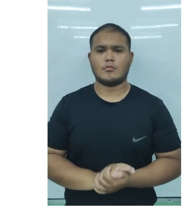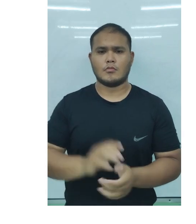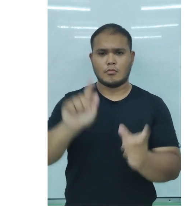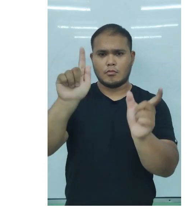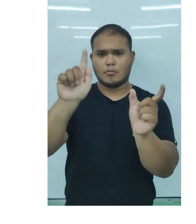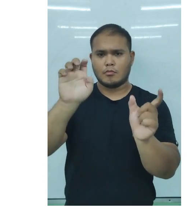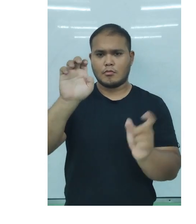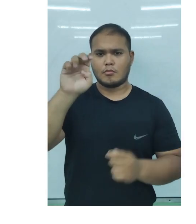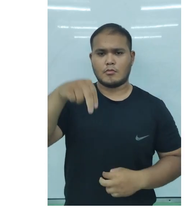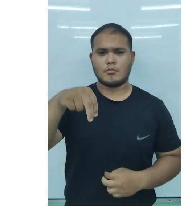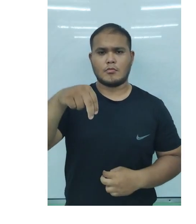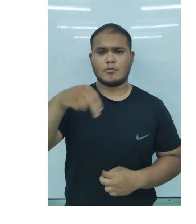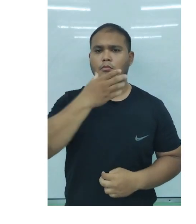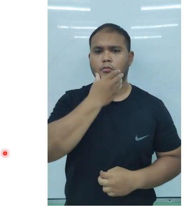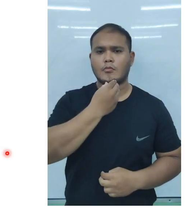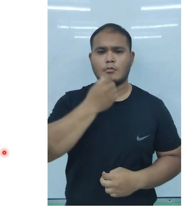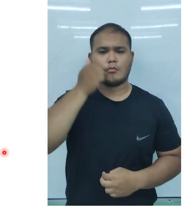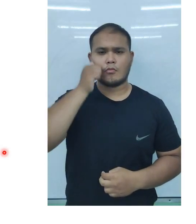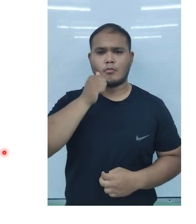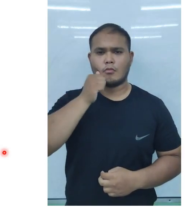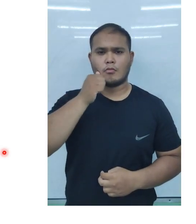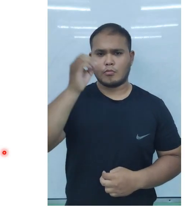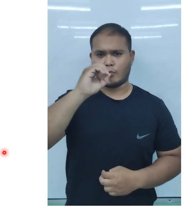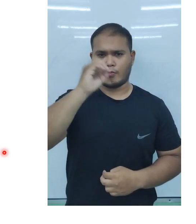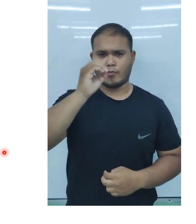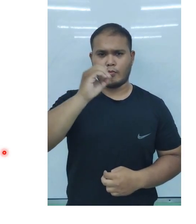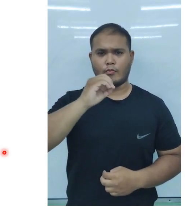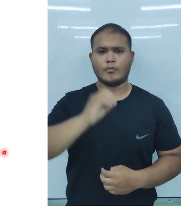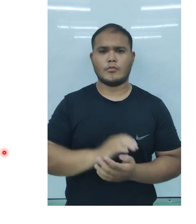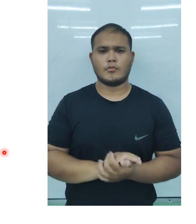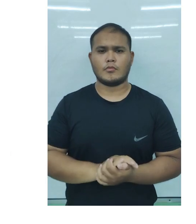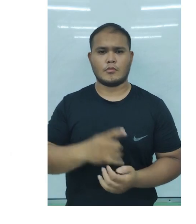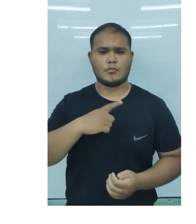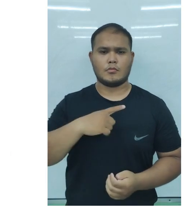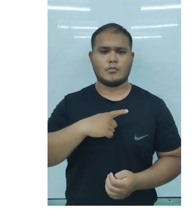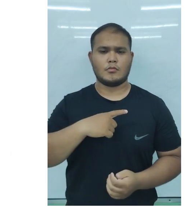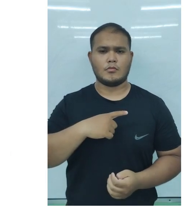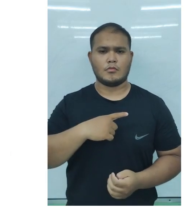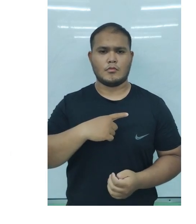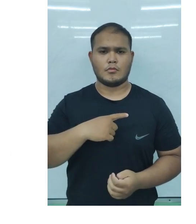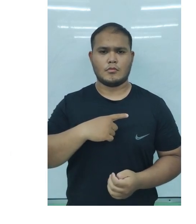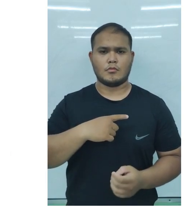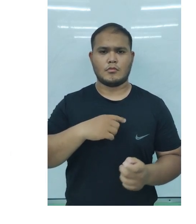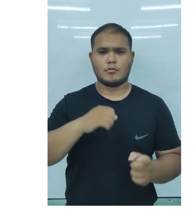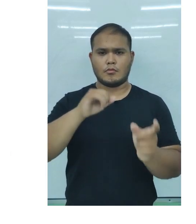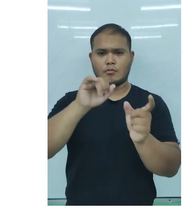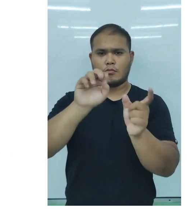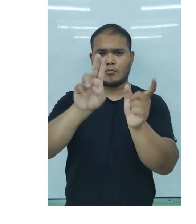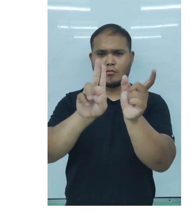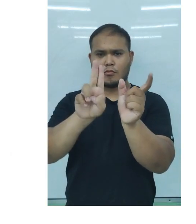feminino e neutro, vamos ter pulcriorum. No dativo e